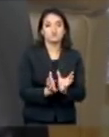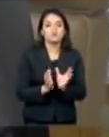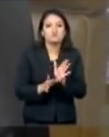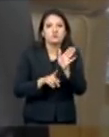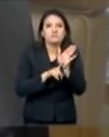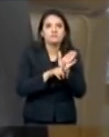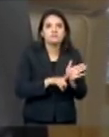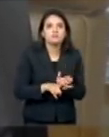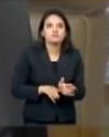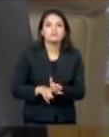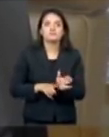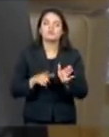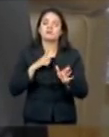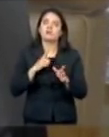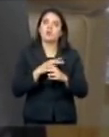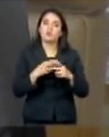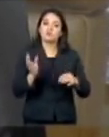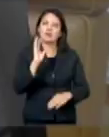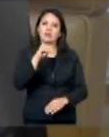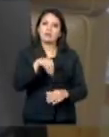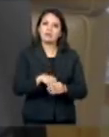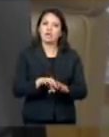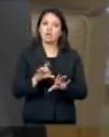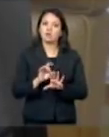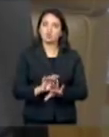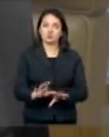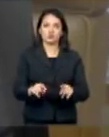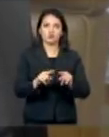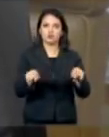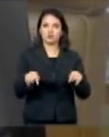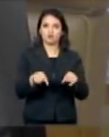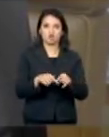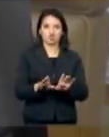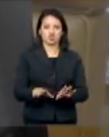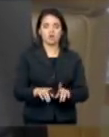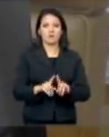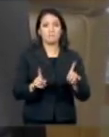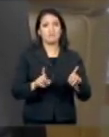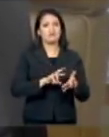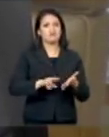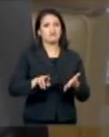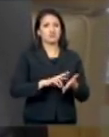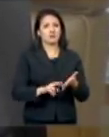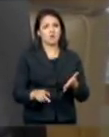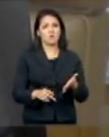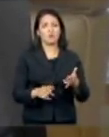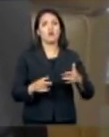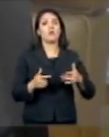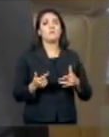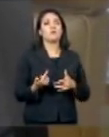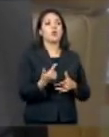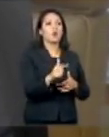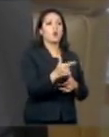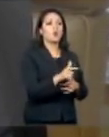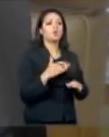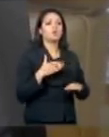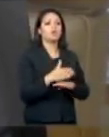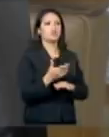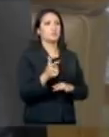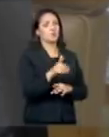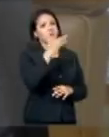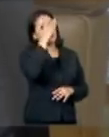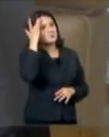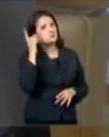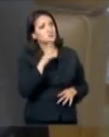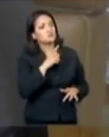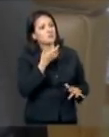internos genéricos os quais não se dirigem especificamente a quaisquer dos anistiados sob o pálio da